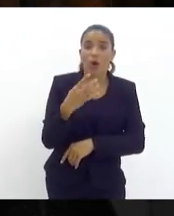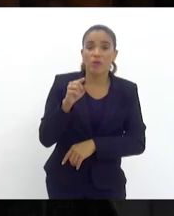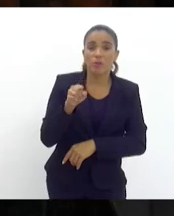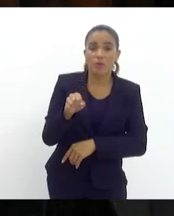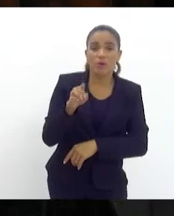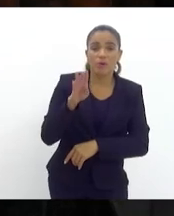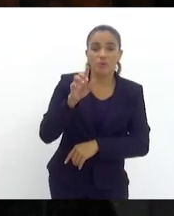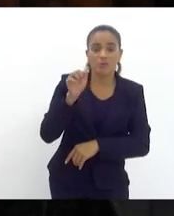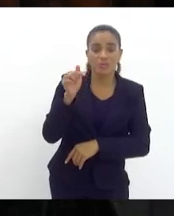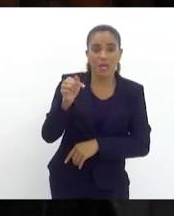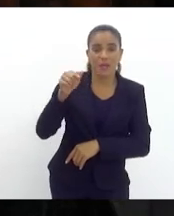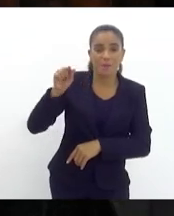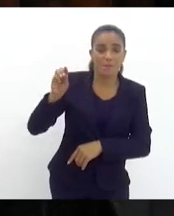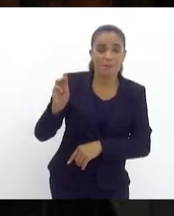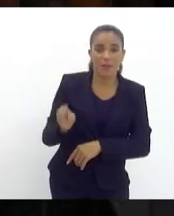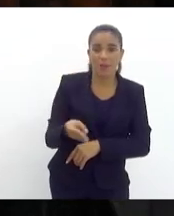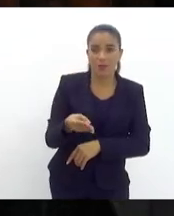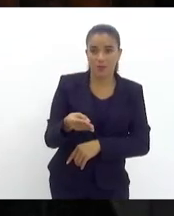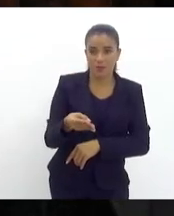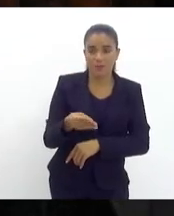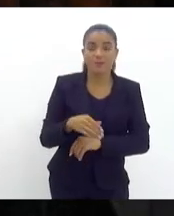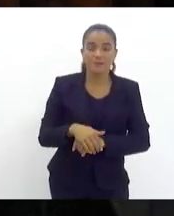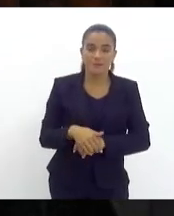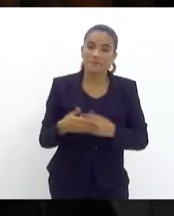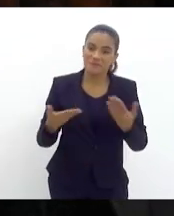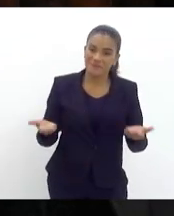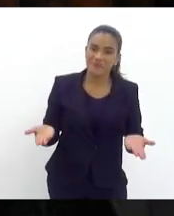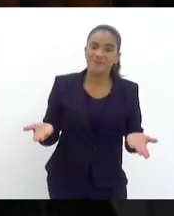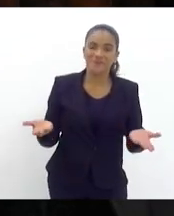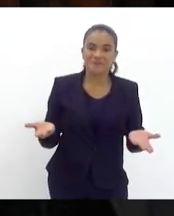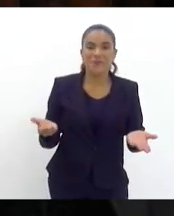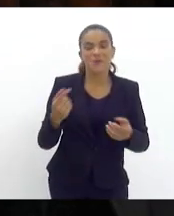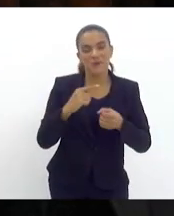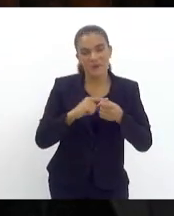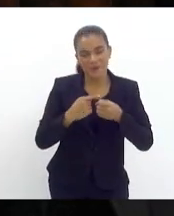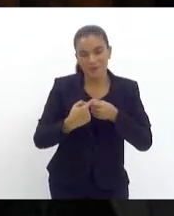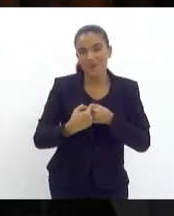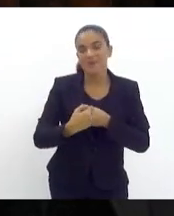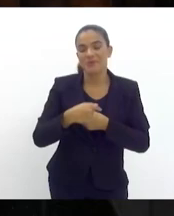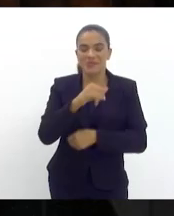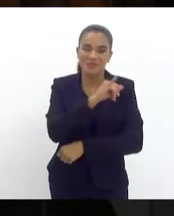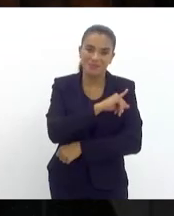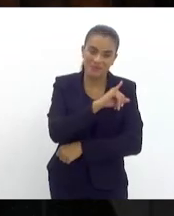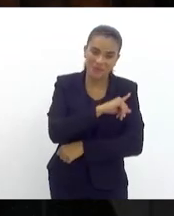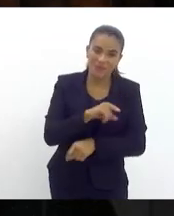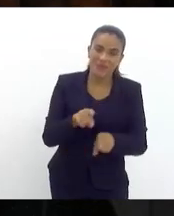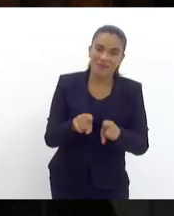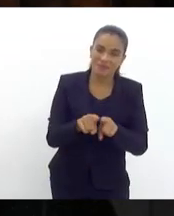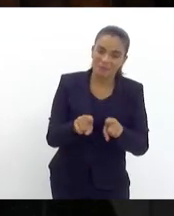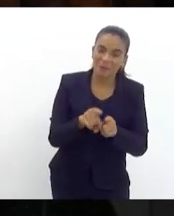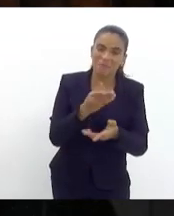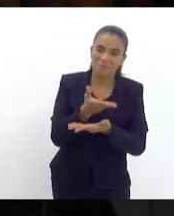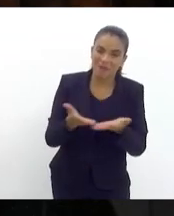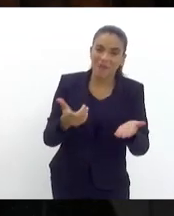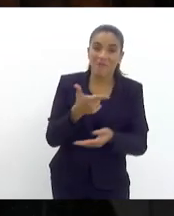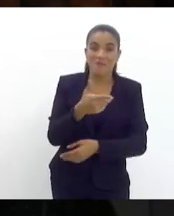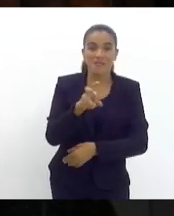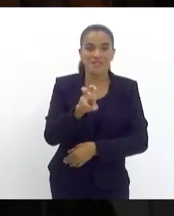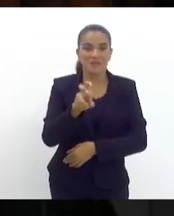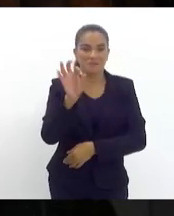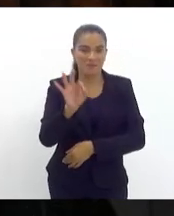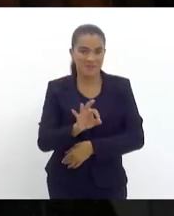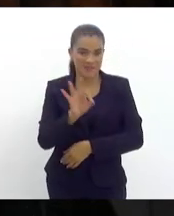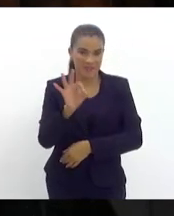bilhões de reais e por via de consequência os municípios Fluminenses perderam 25%